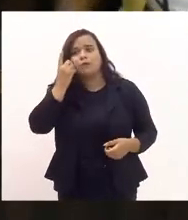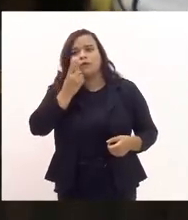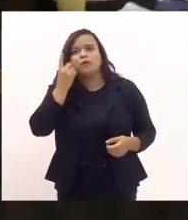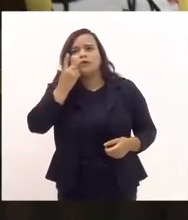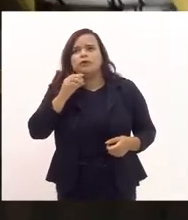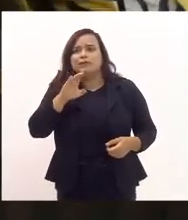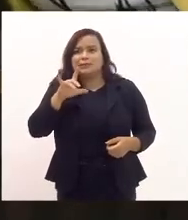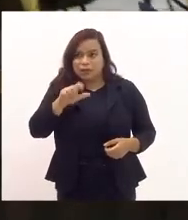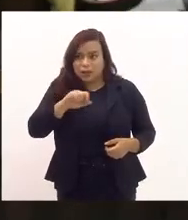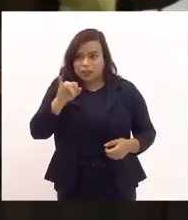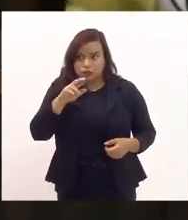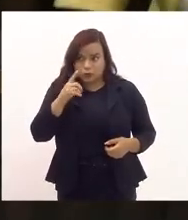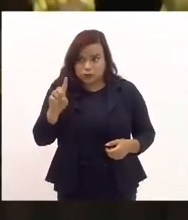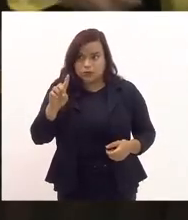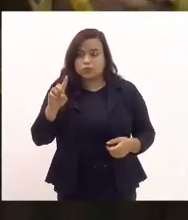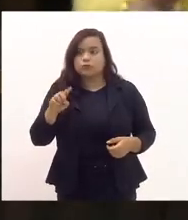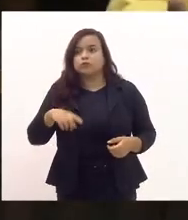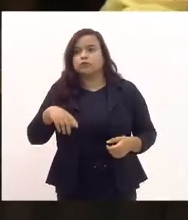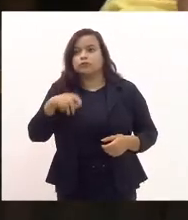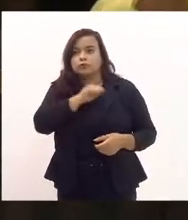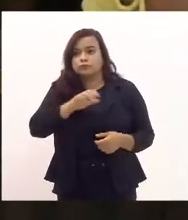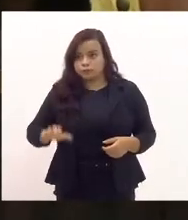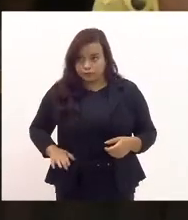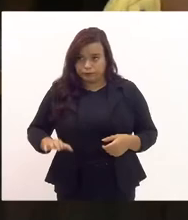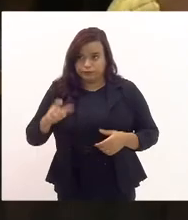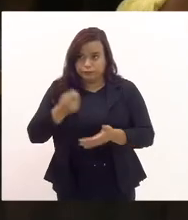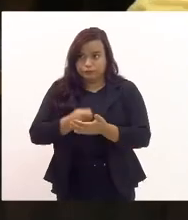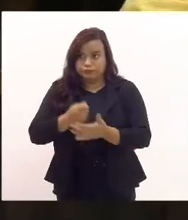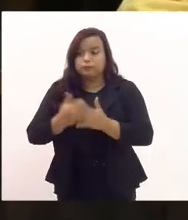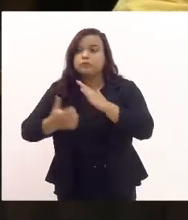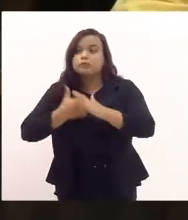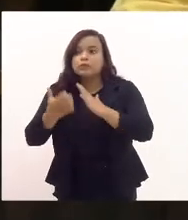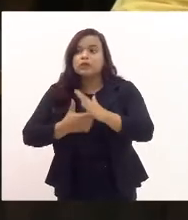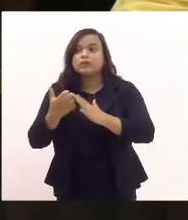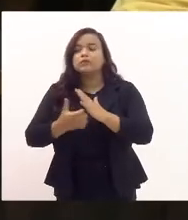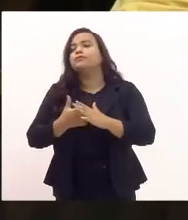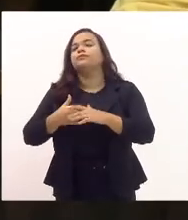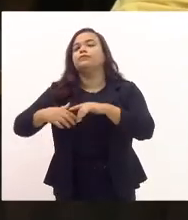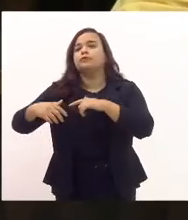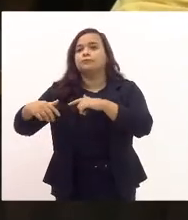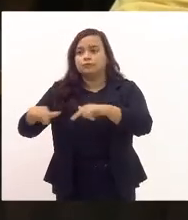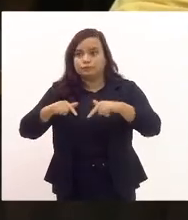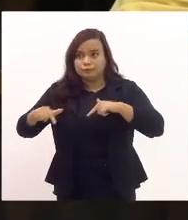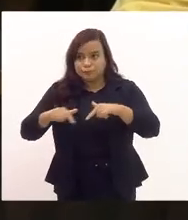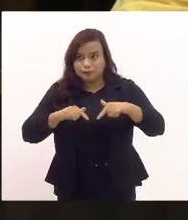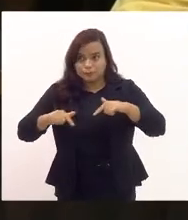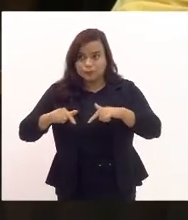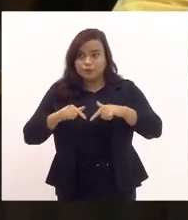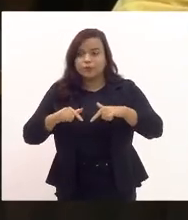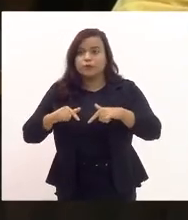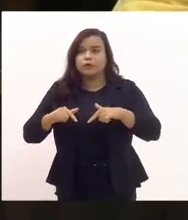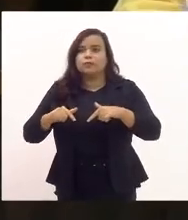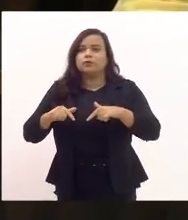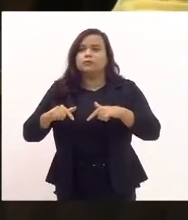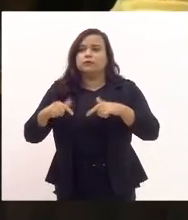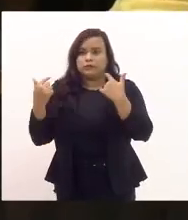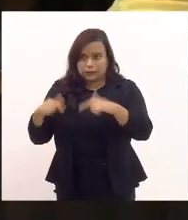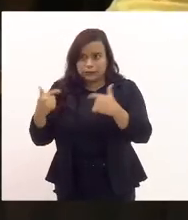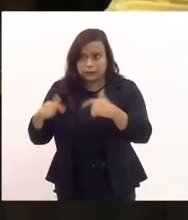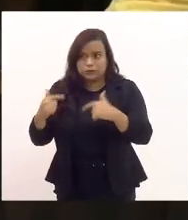deputados Célia Jordão e André Ceciliano que obriga as empresas exploradoras de serviços móvel a transmitirem